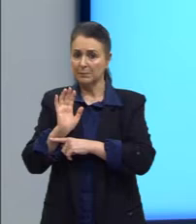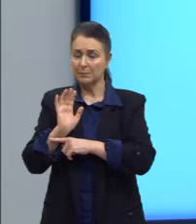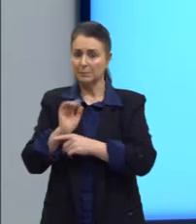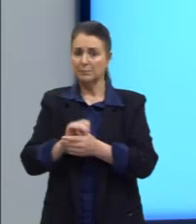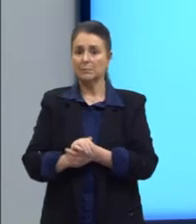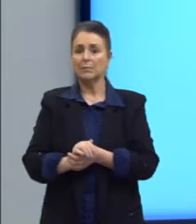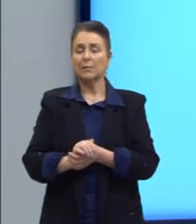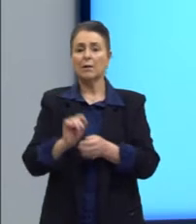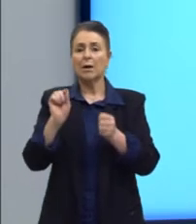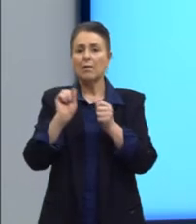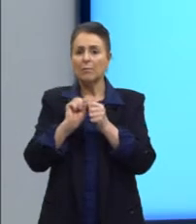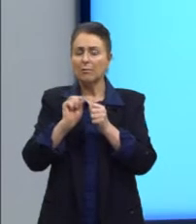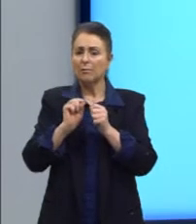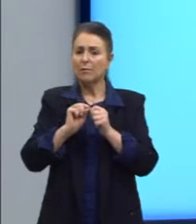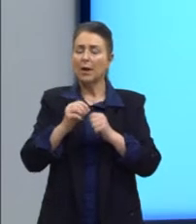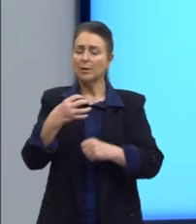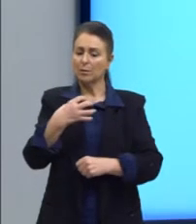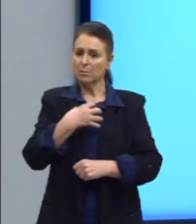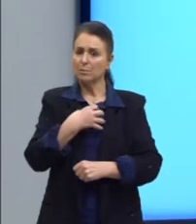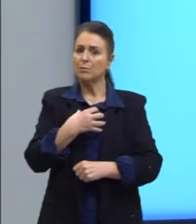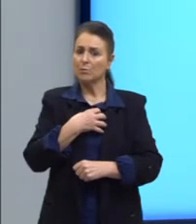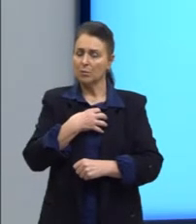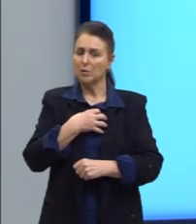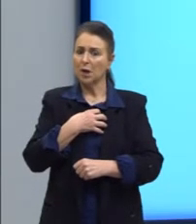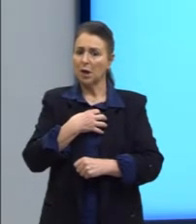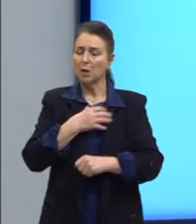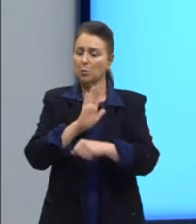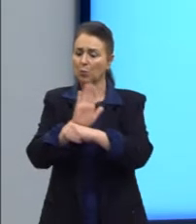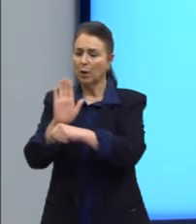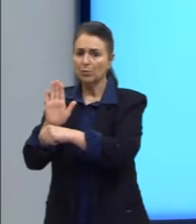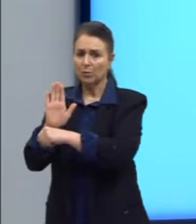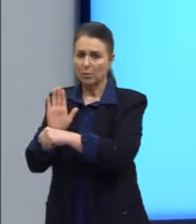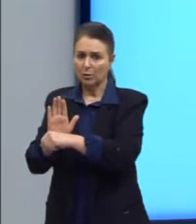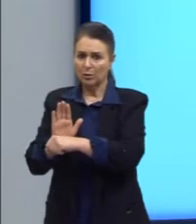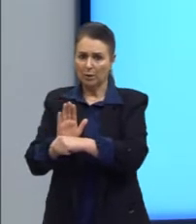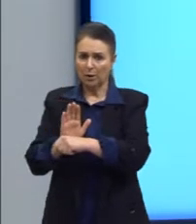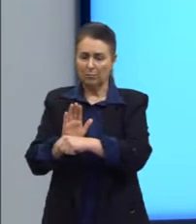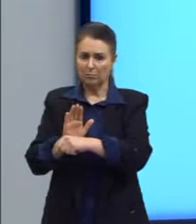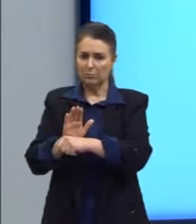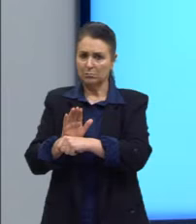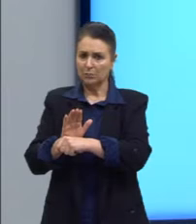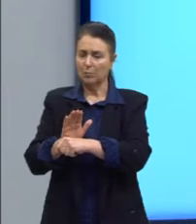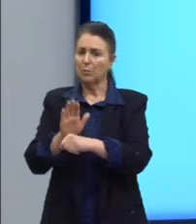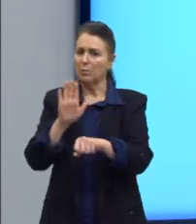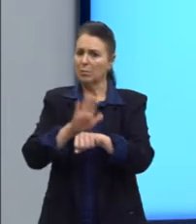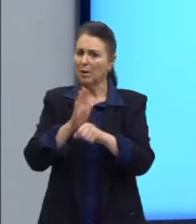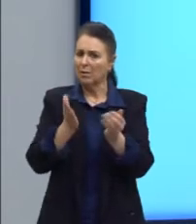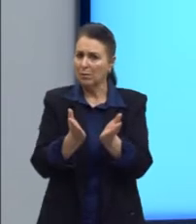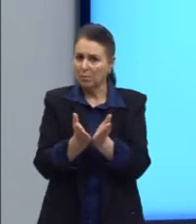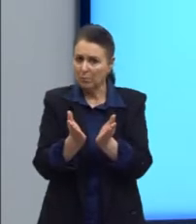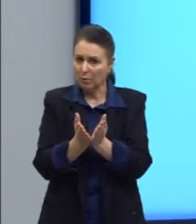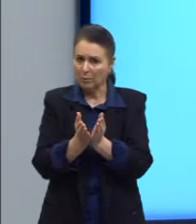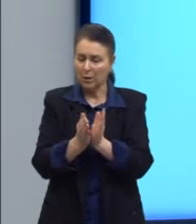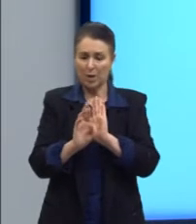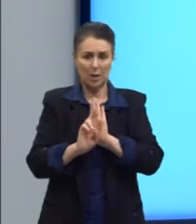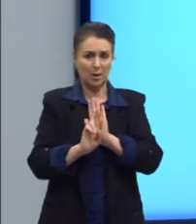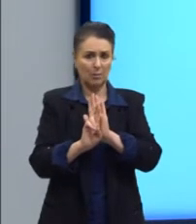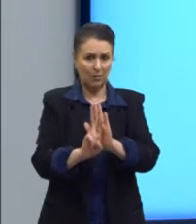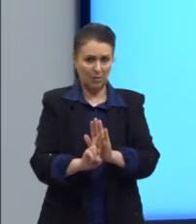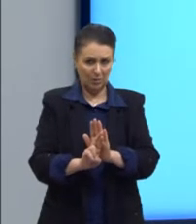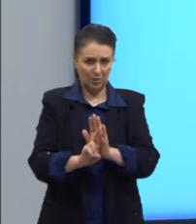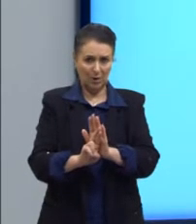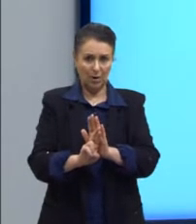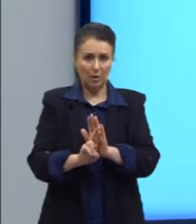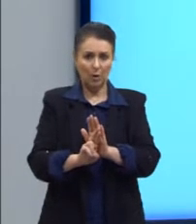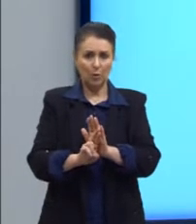se feita de modo a beneficiar os menos favorecidos, os quais representam a maior